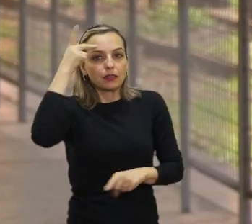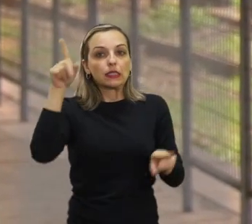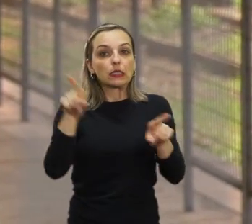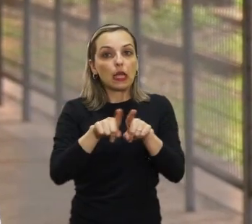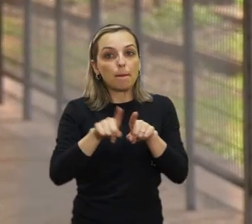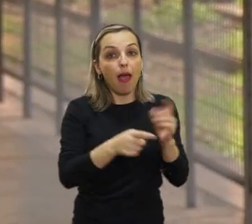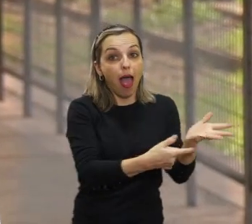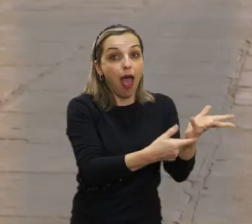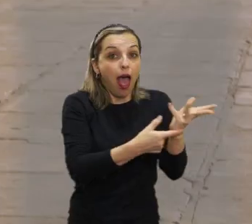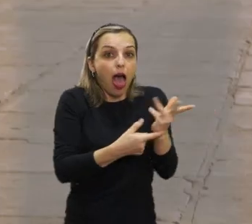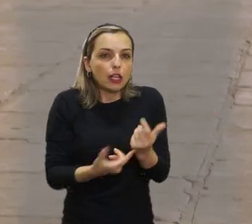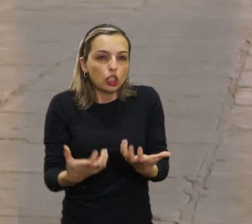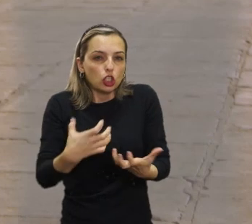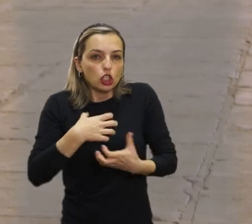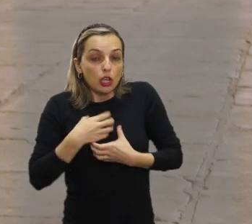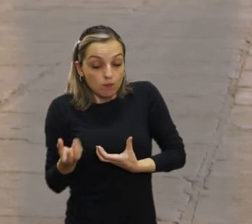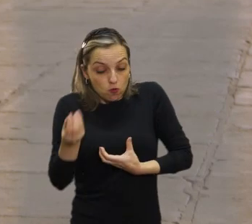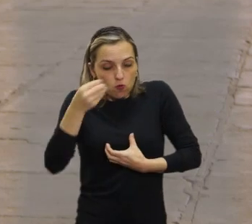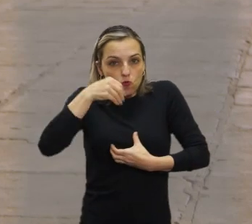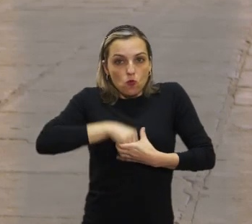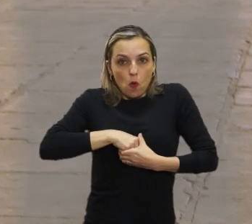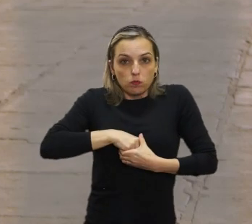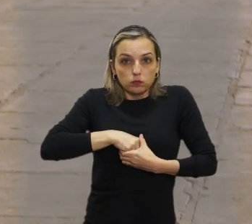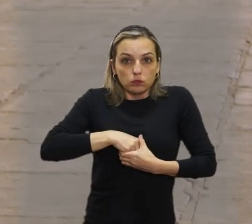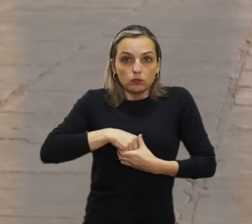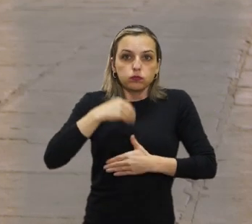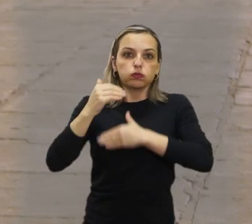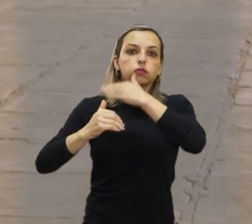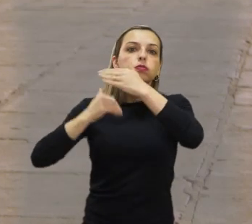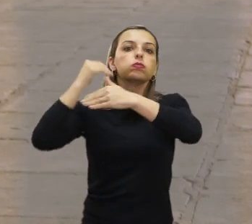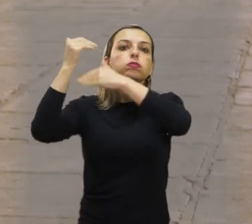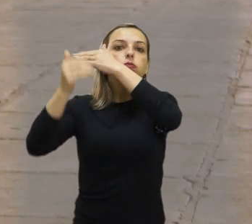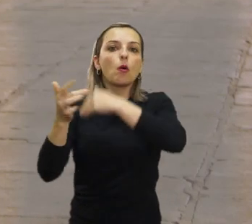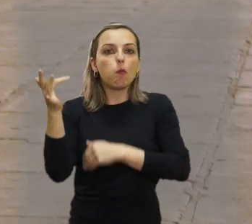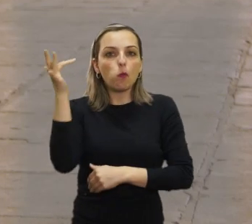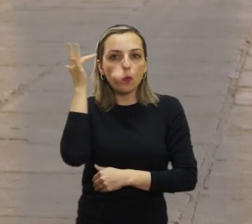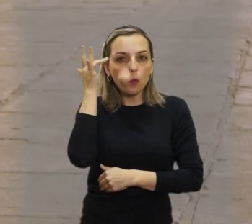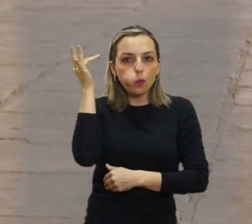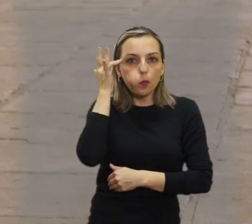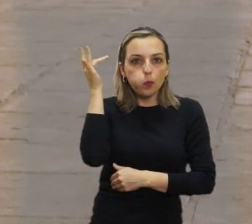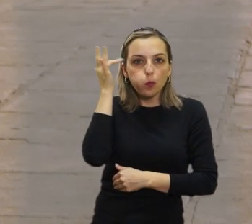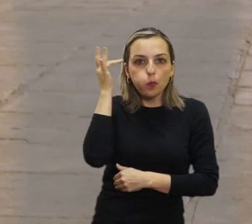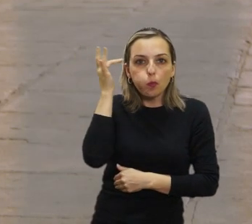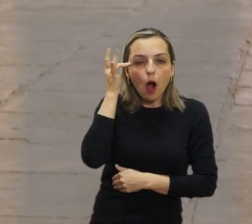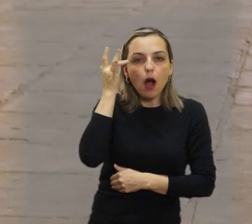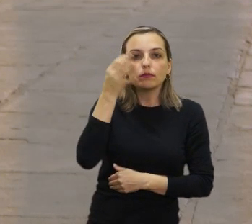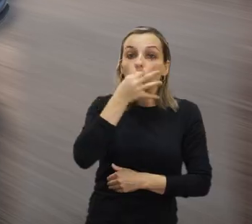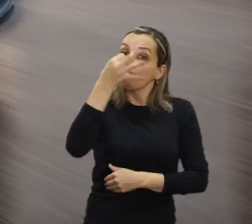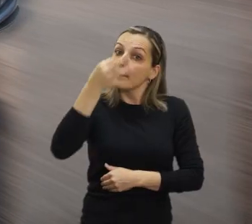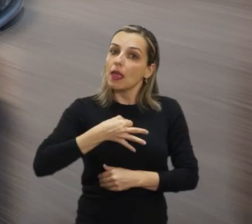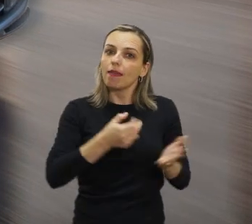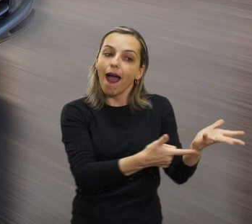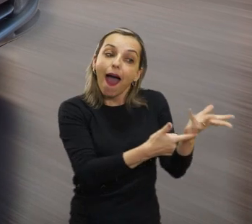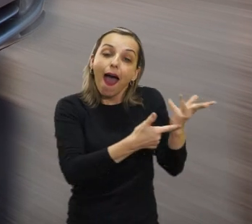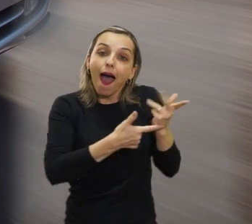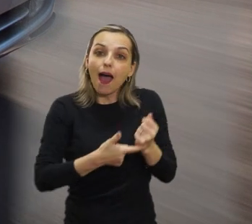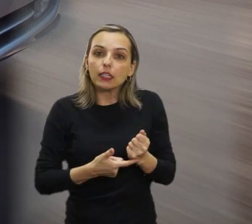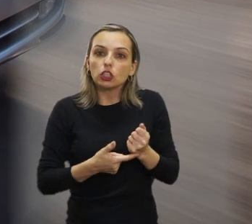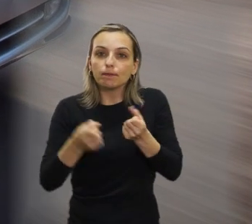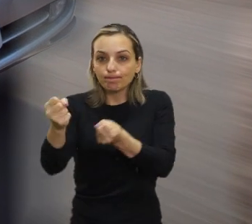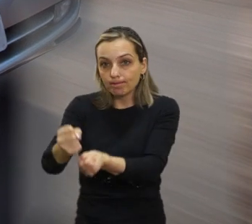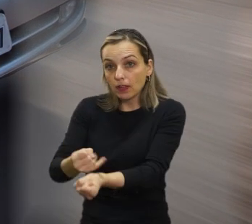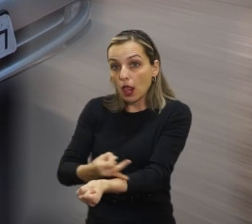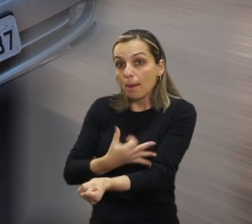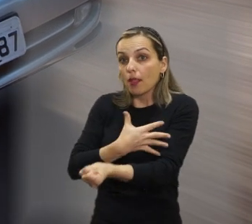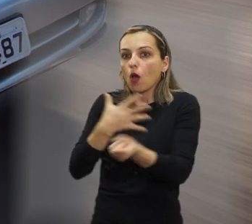também, assim, eu também tenho tentado amadurecer essa minha linguagem artística, assim como eu tento amadurecer outras linguagens. Eu acho que a arte ela traz